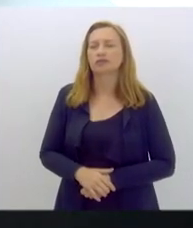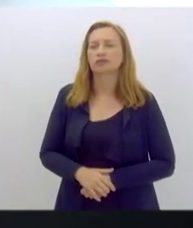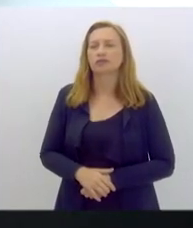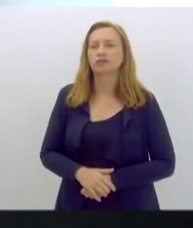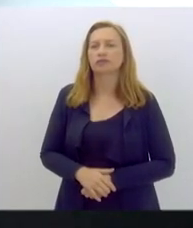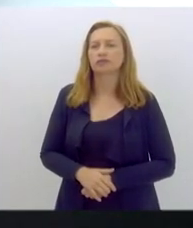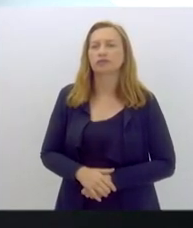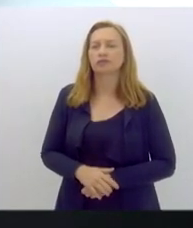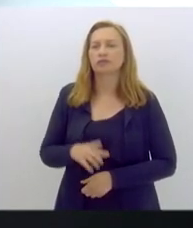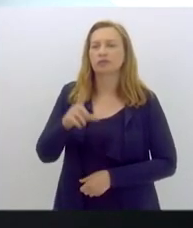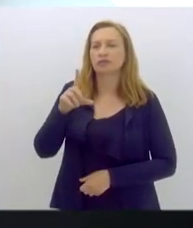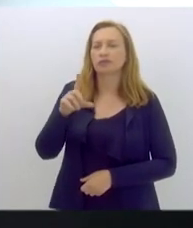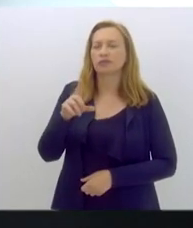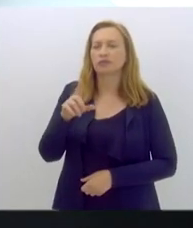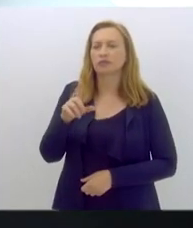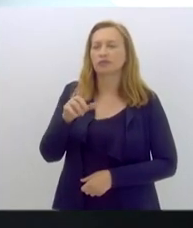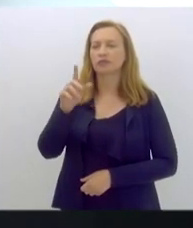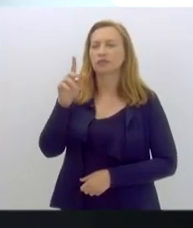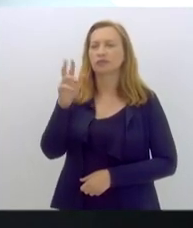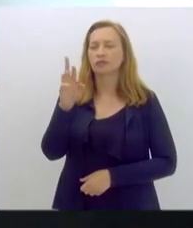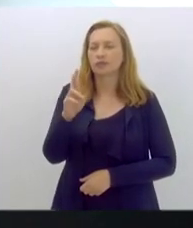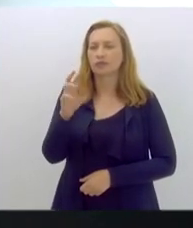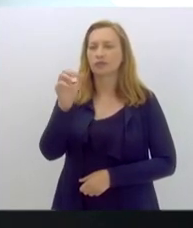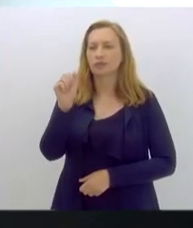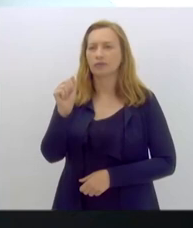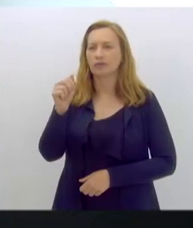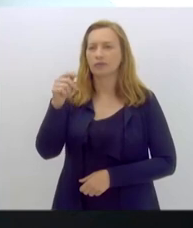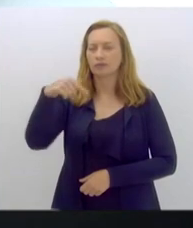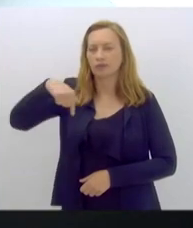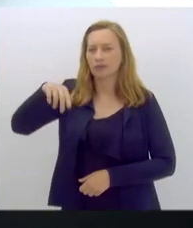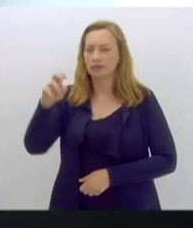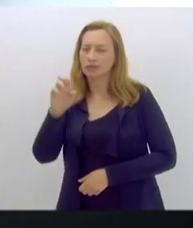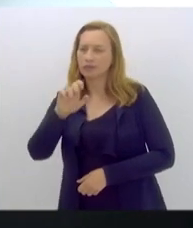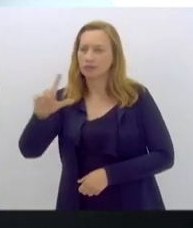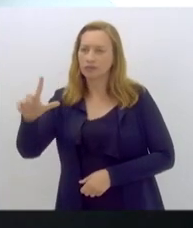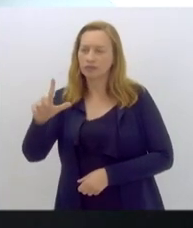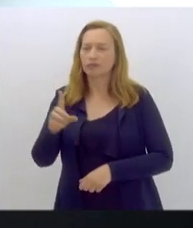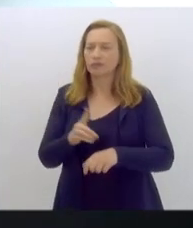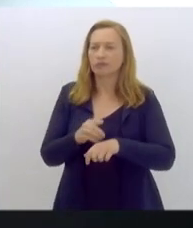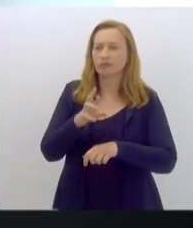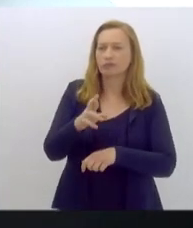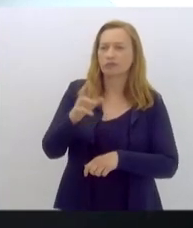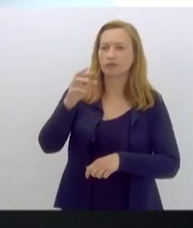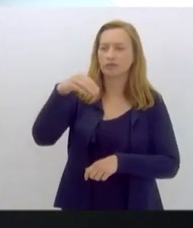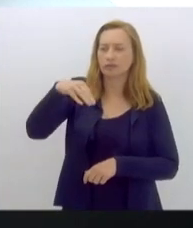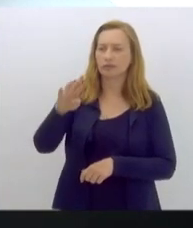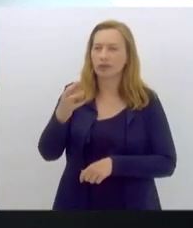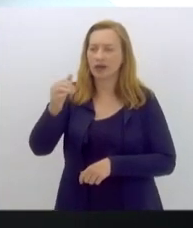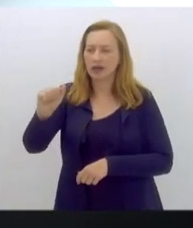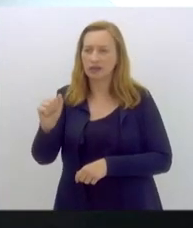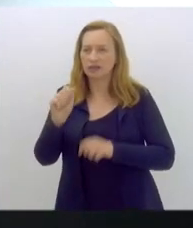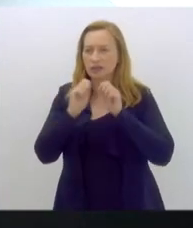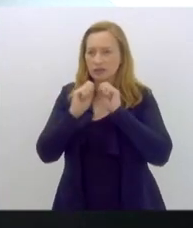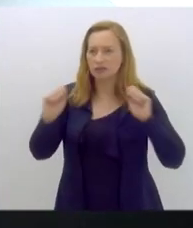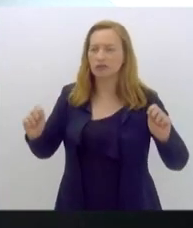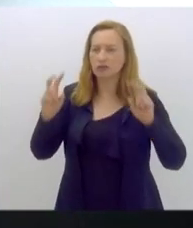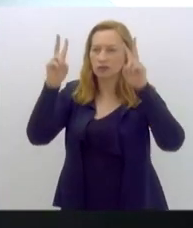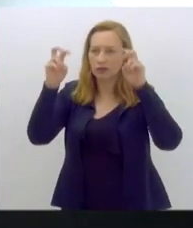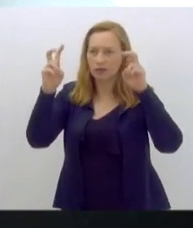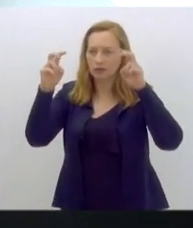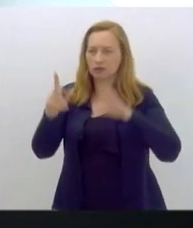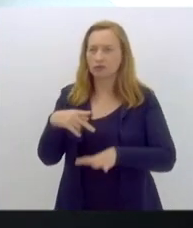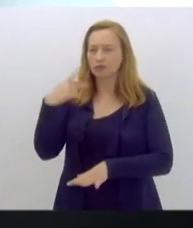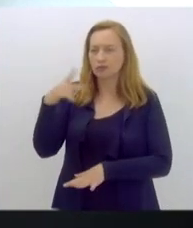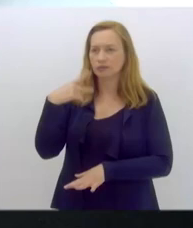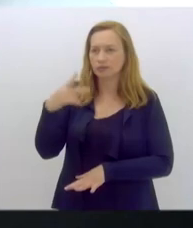senhora Jennifer Raquel é Doutora Márcia carne de Sá assessora de assuntos parlamentares